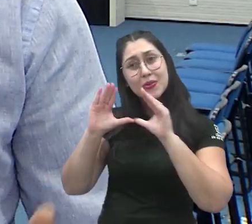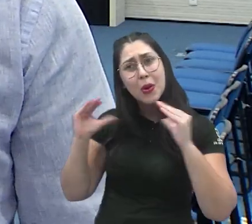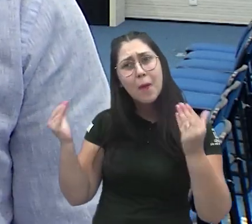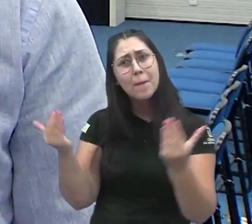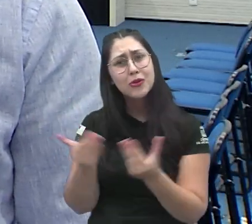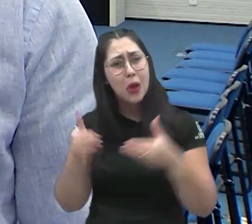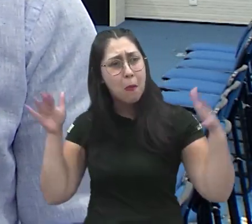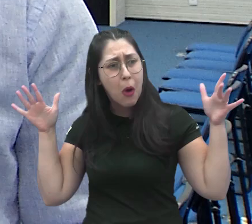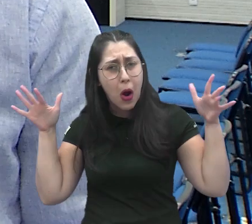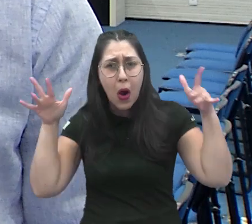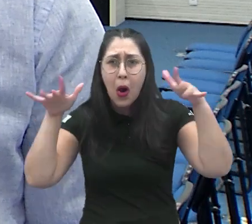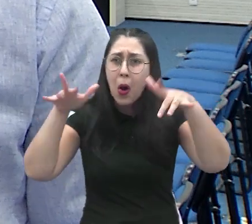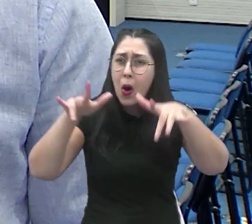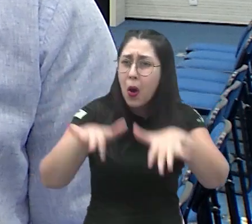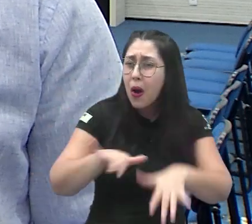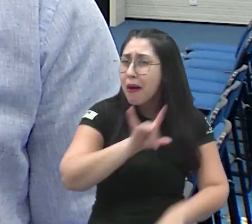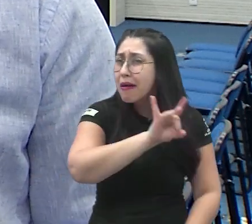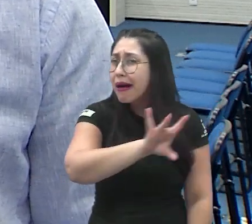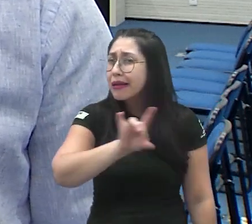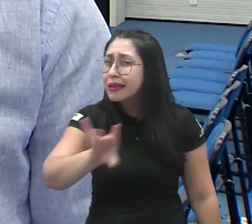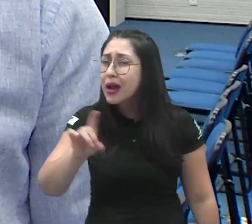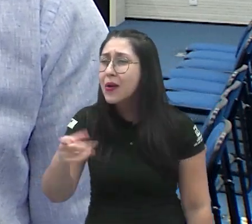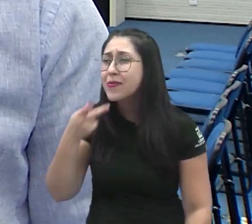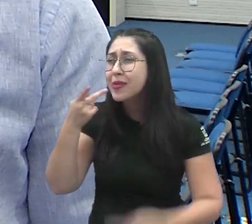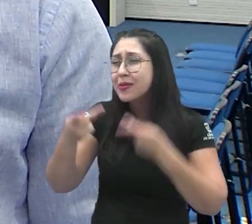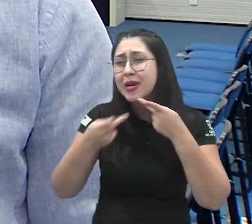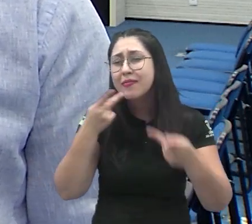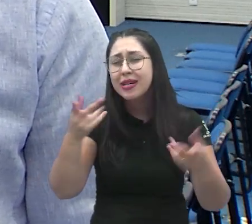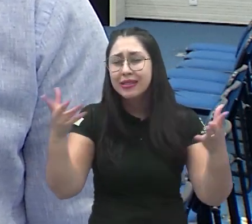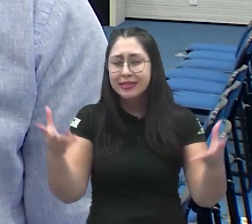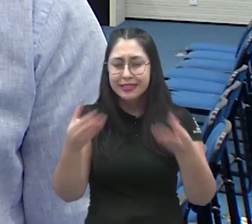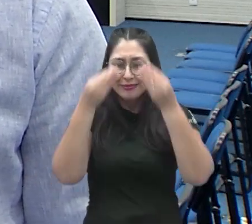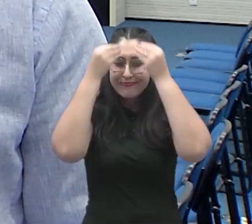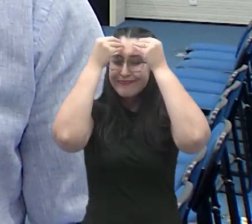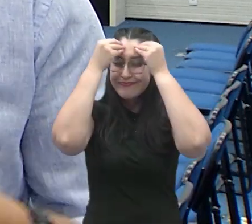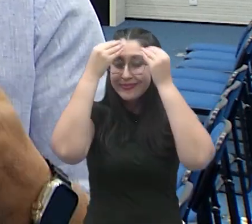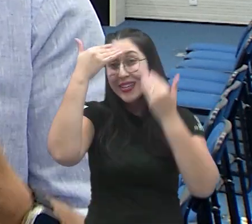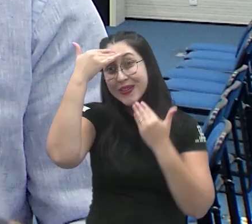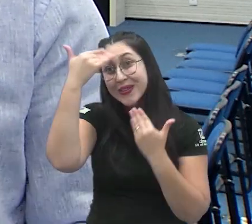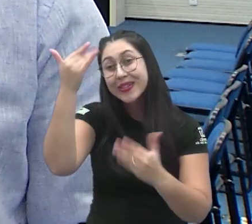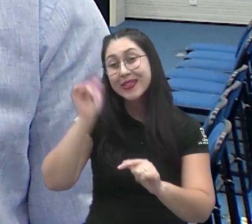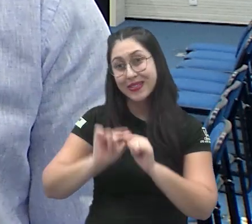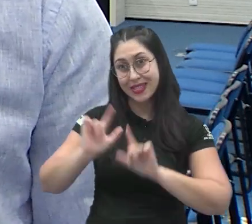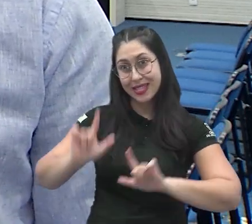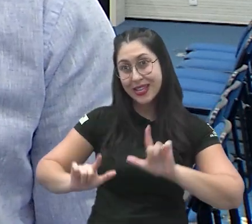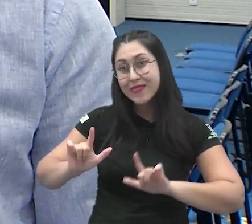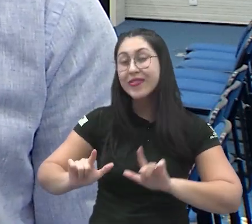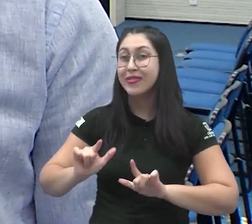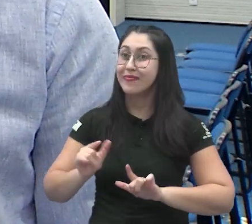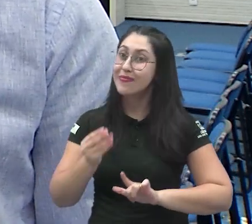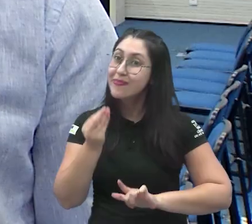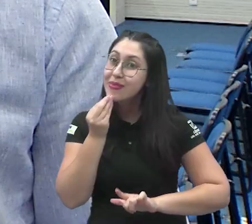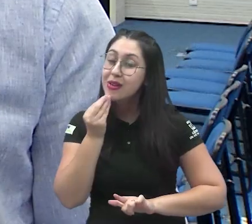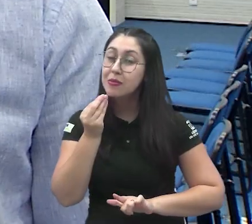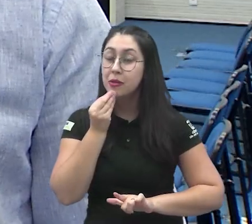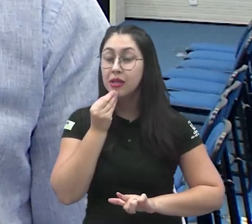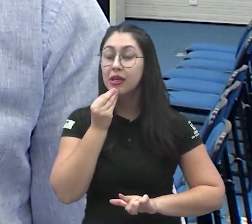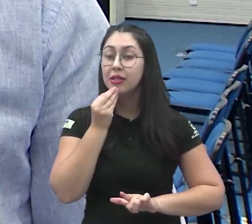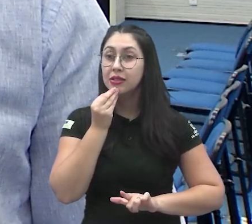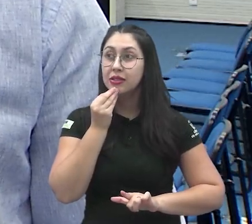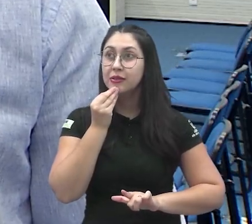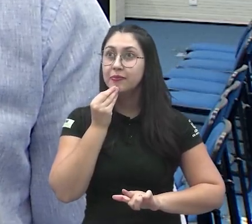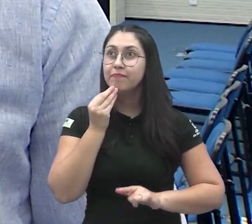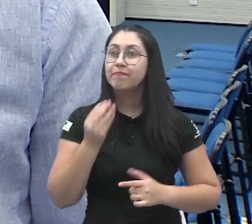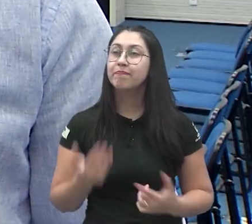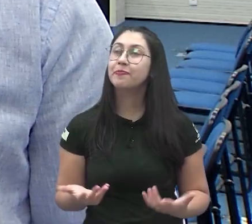a minha comunidade que veio, com cada fala de cada um, eu vou guardar muito. Agradeço a TV Câmara pela oportunidade